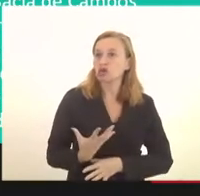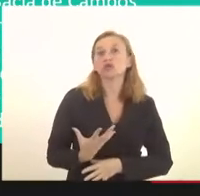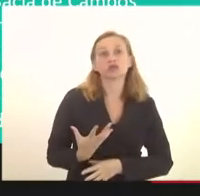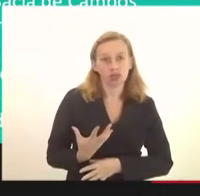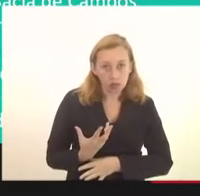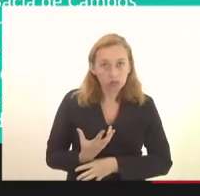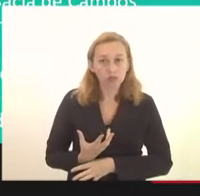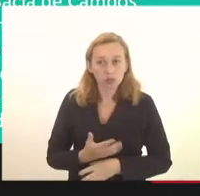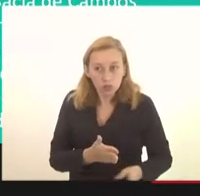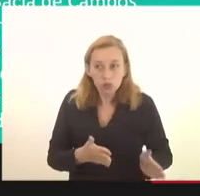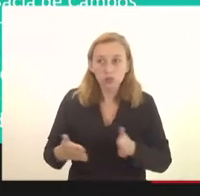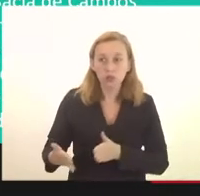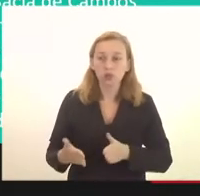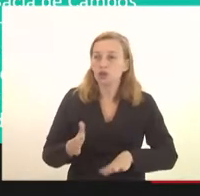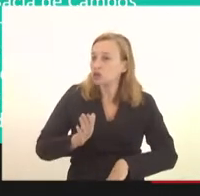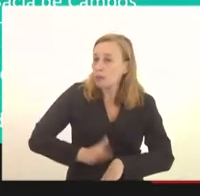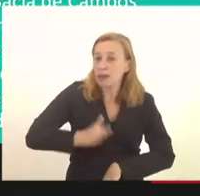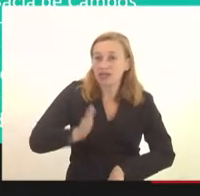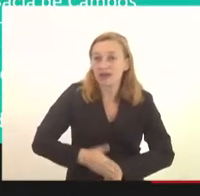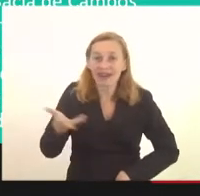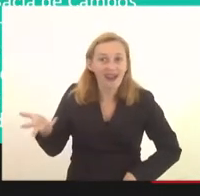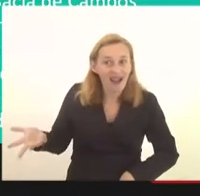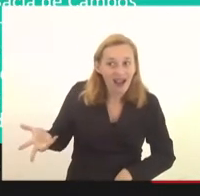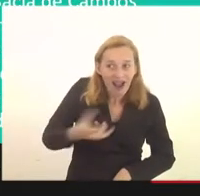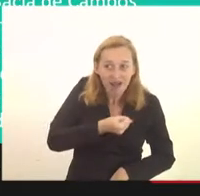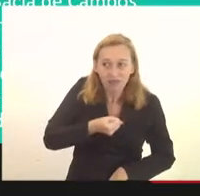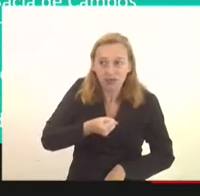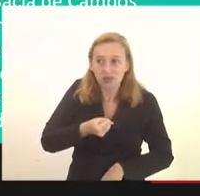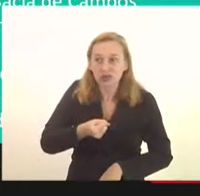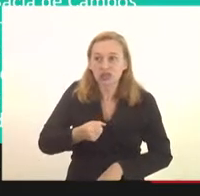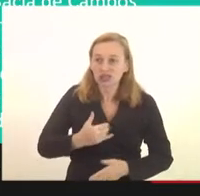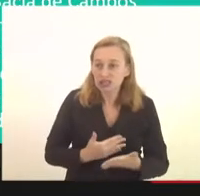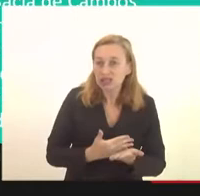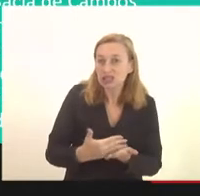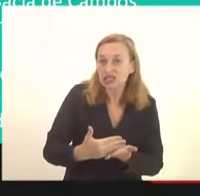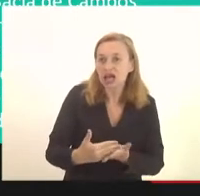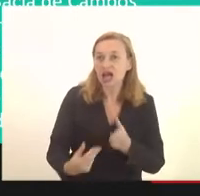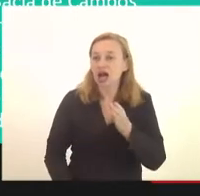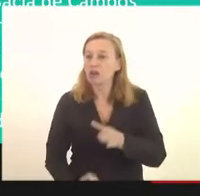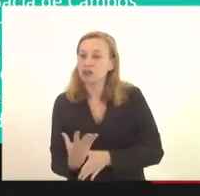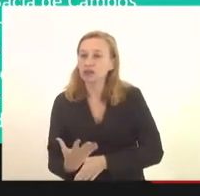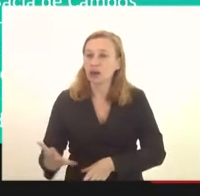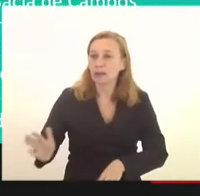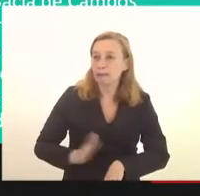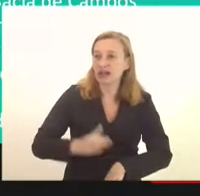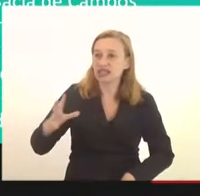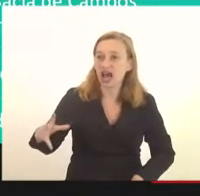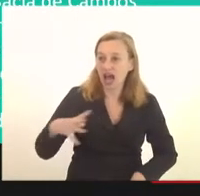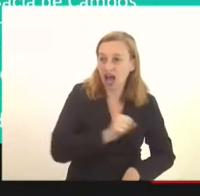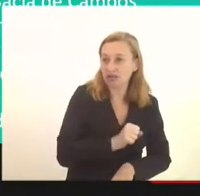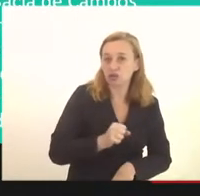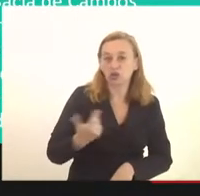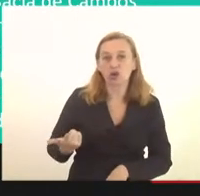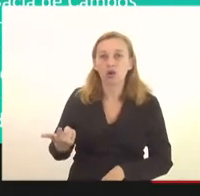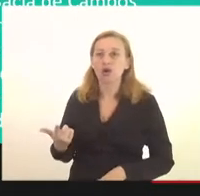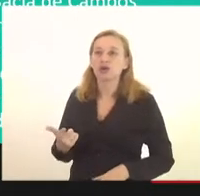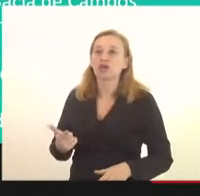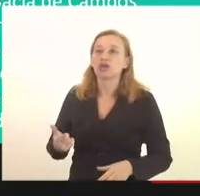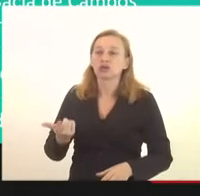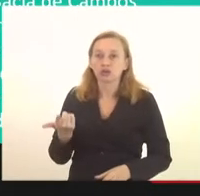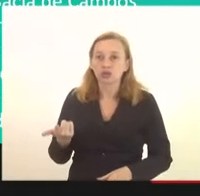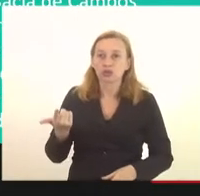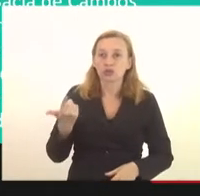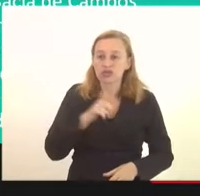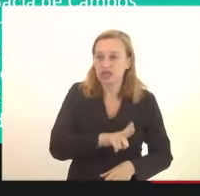produção, porque quanto mais rápido você inicia a produção, no caso sucesso, mais rápido você começa a recuperar o investimento que você